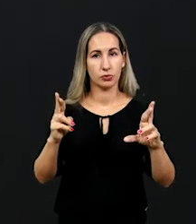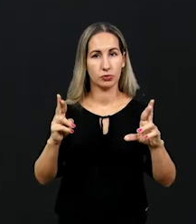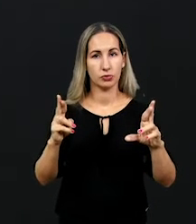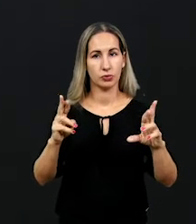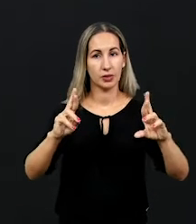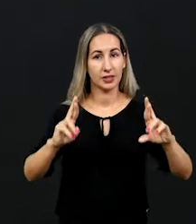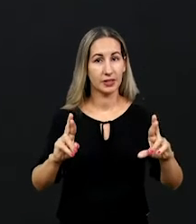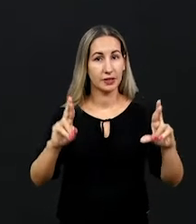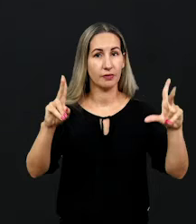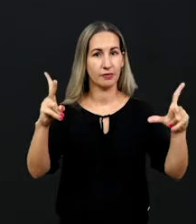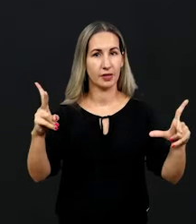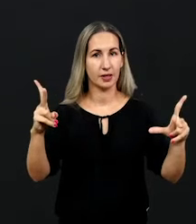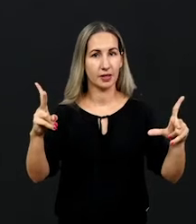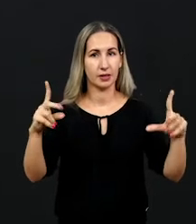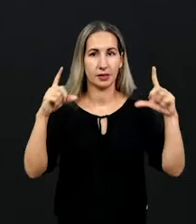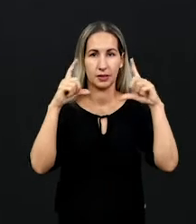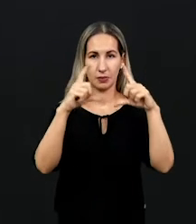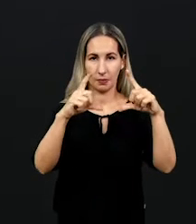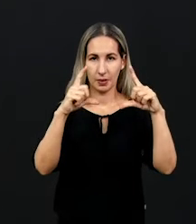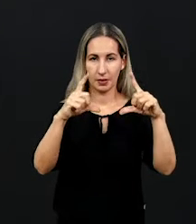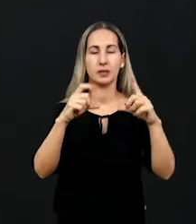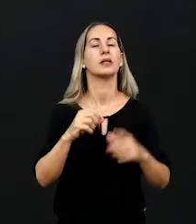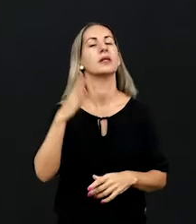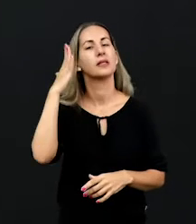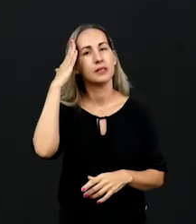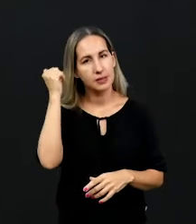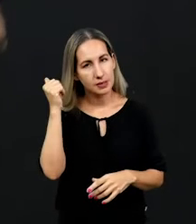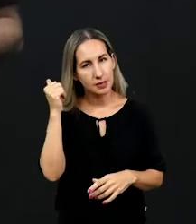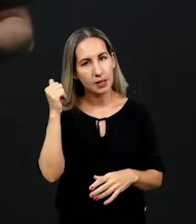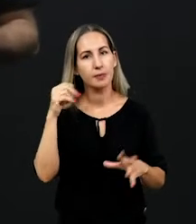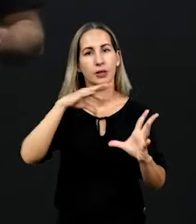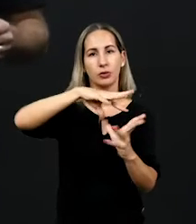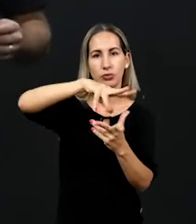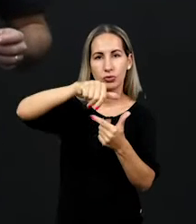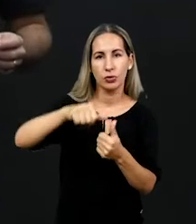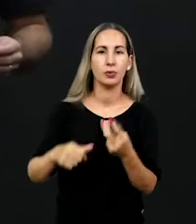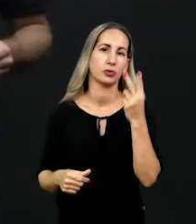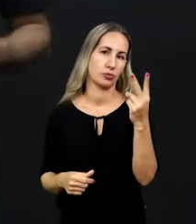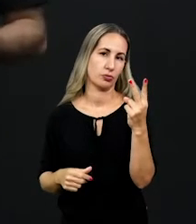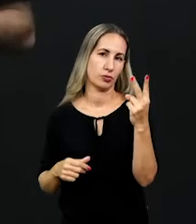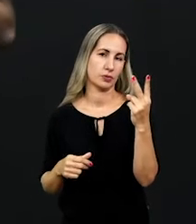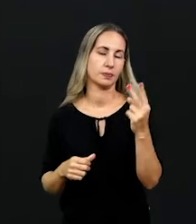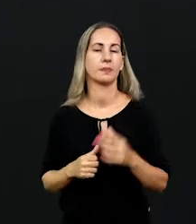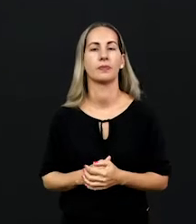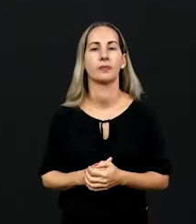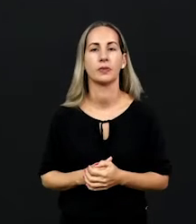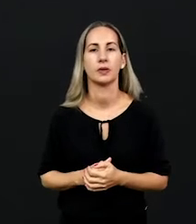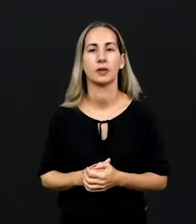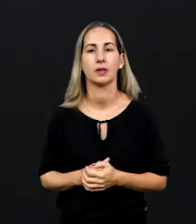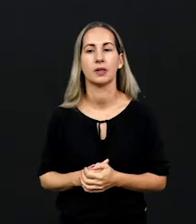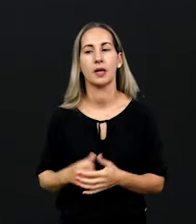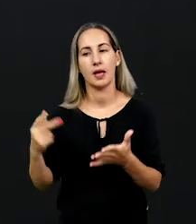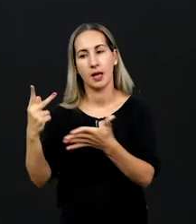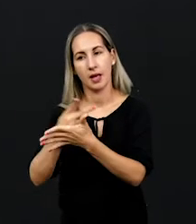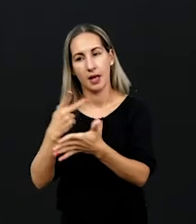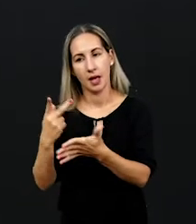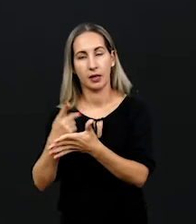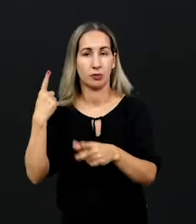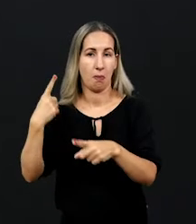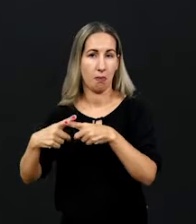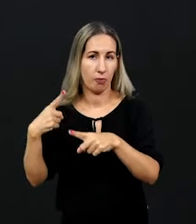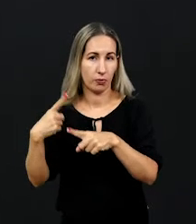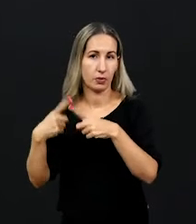diferente do número que está nos parênteses, tu já sabe que teu conjunto tem 2 possibilidades. Ou ele está errado porque